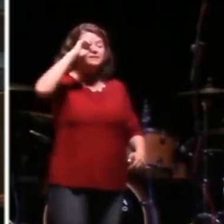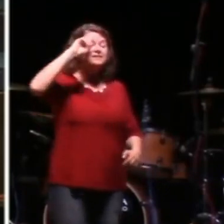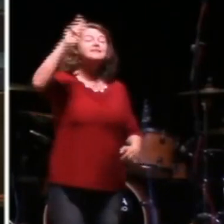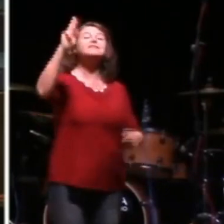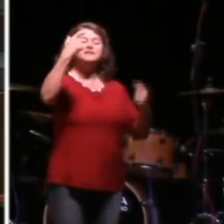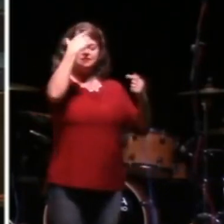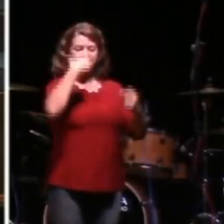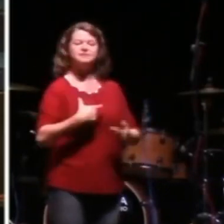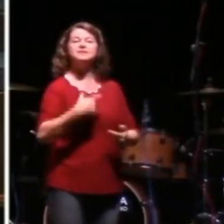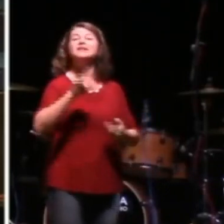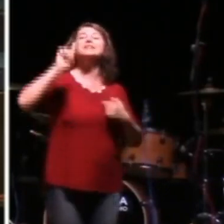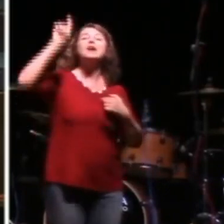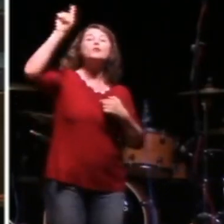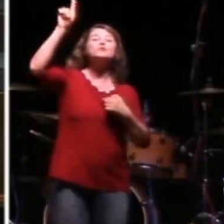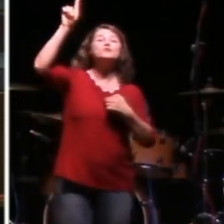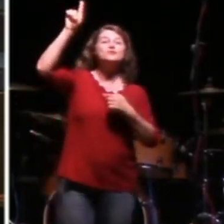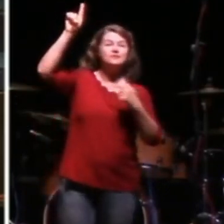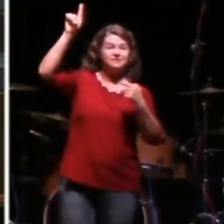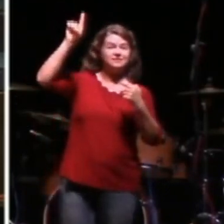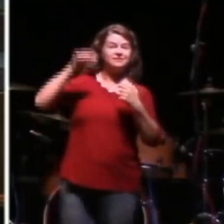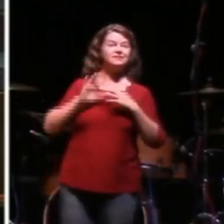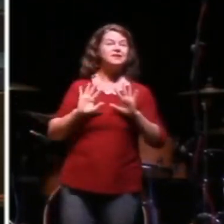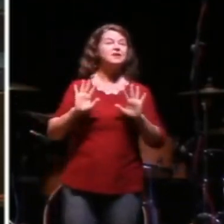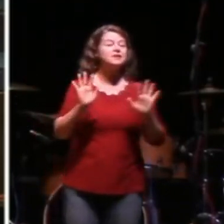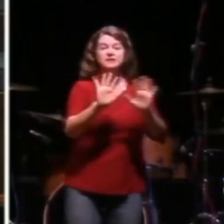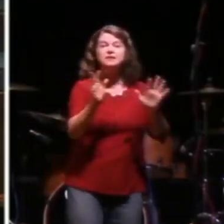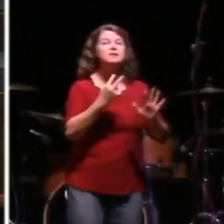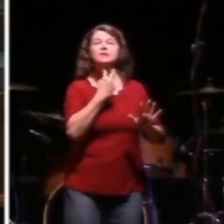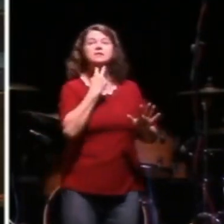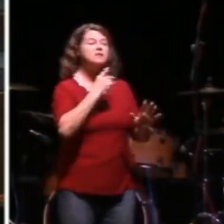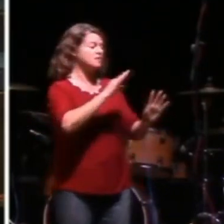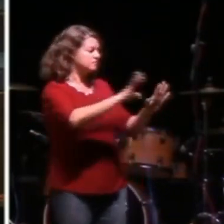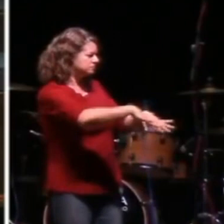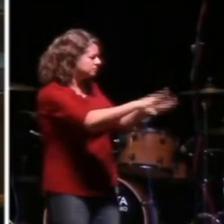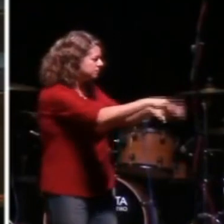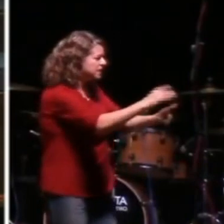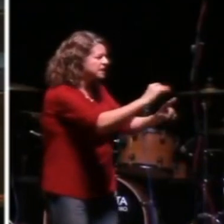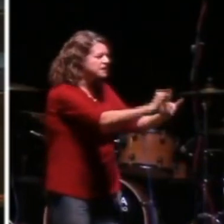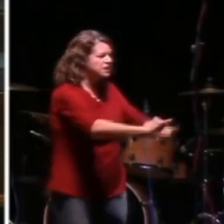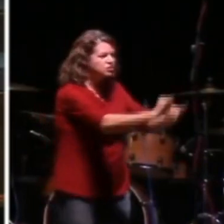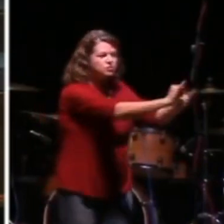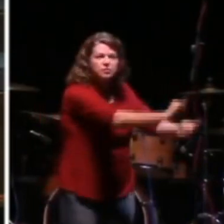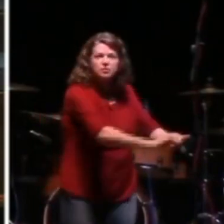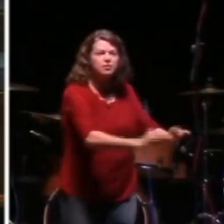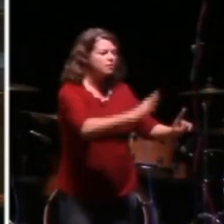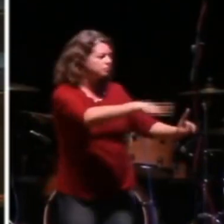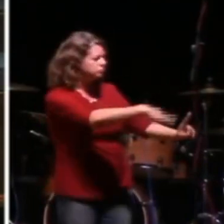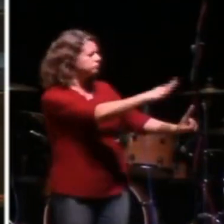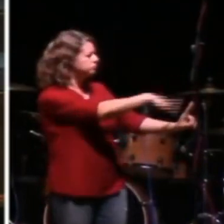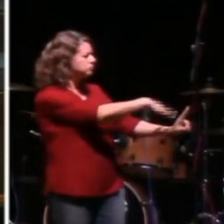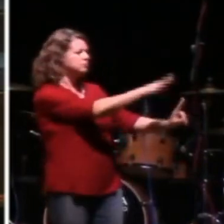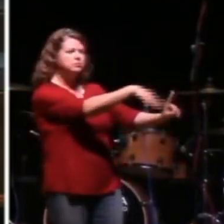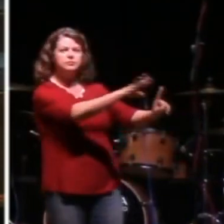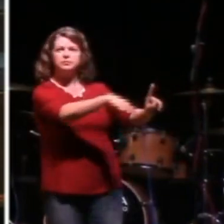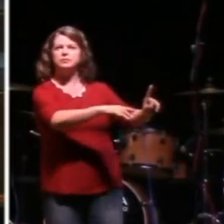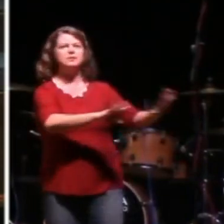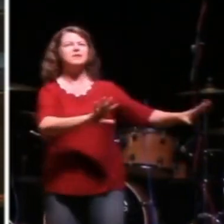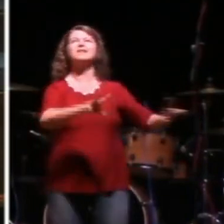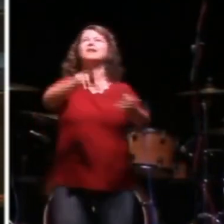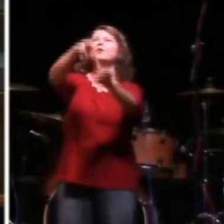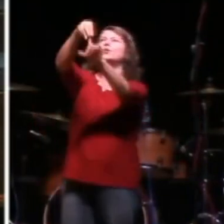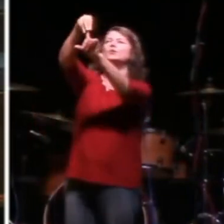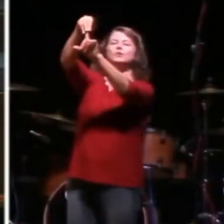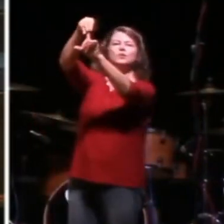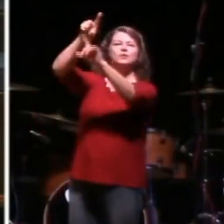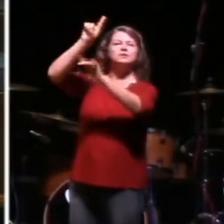senhor não terás outros deuses além de mim ou seja não